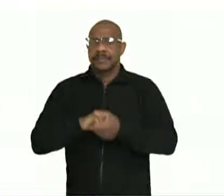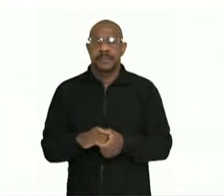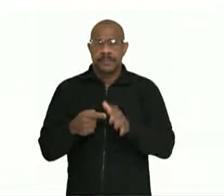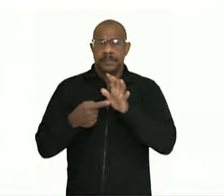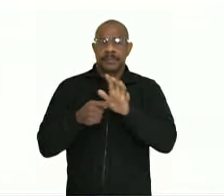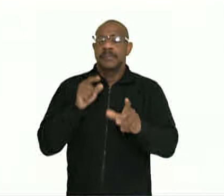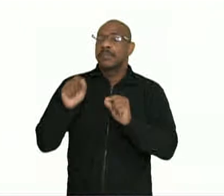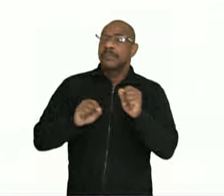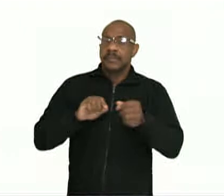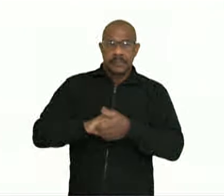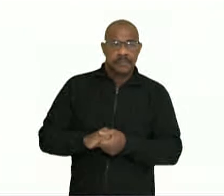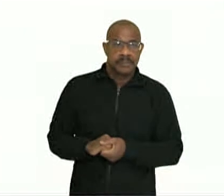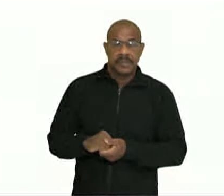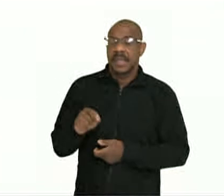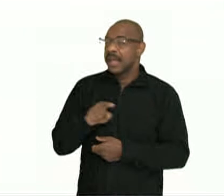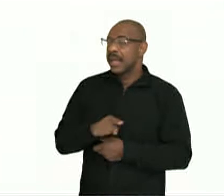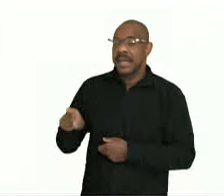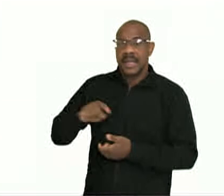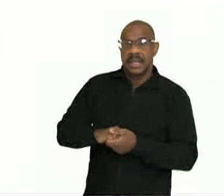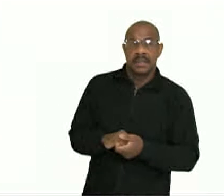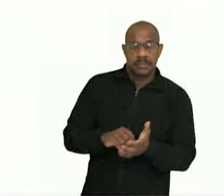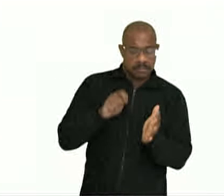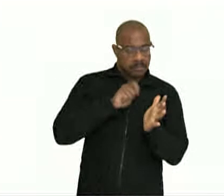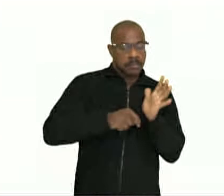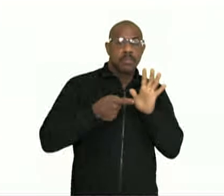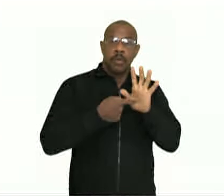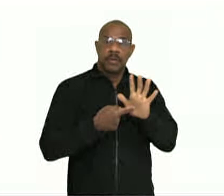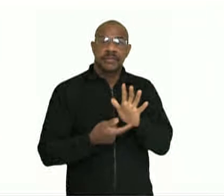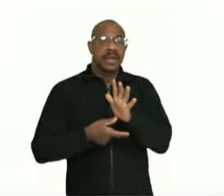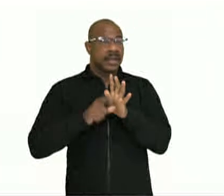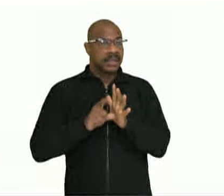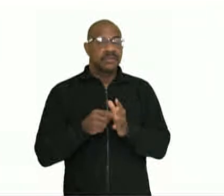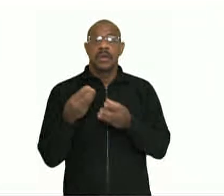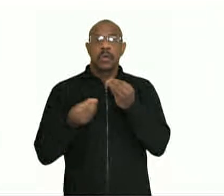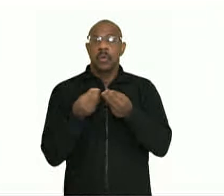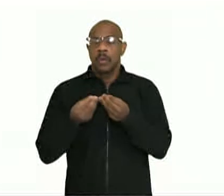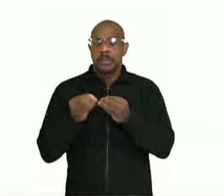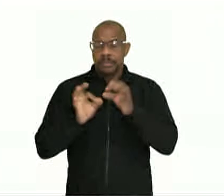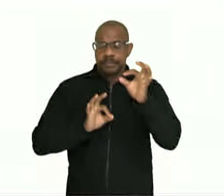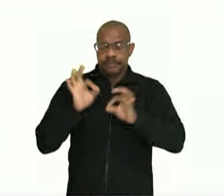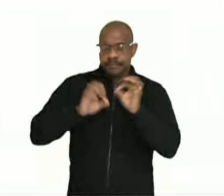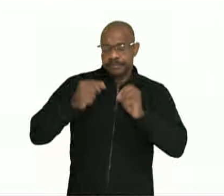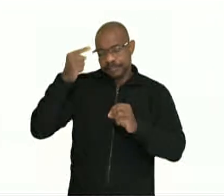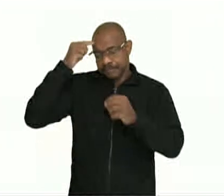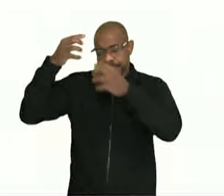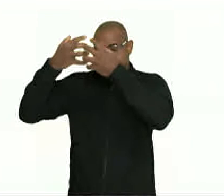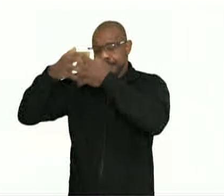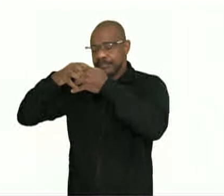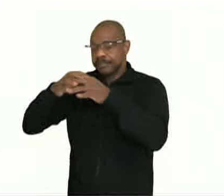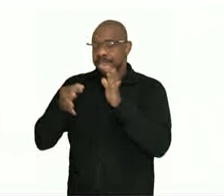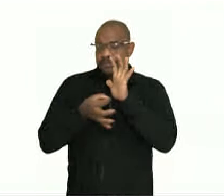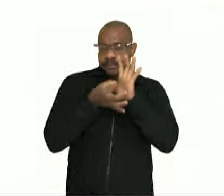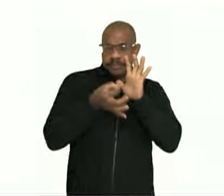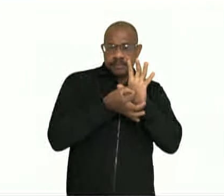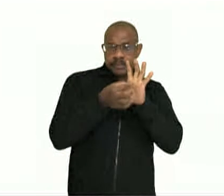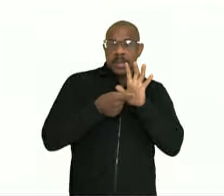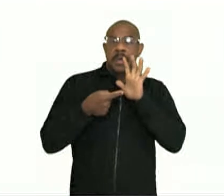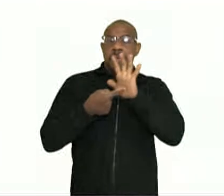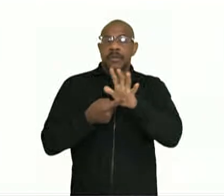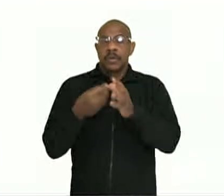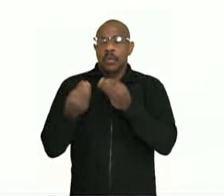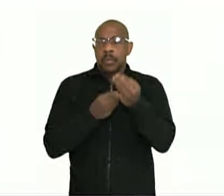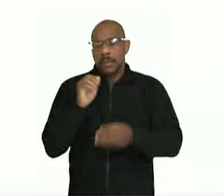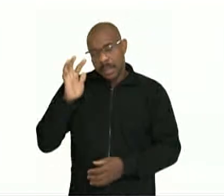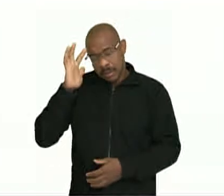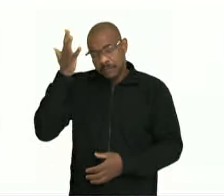partes. Ele antecipa para o leitor como se desenvolverá o raciocínio argumentativo, apresentando alternativas que são